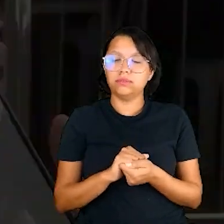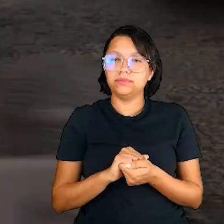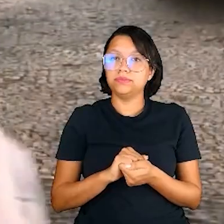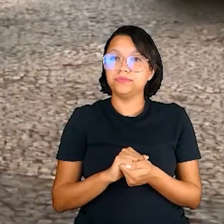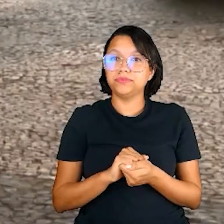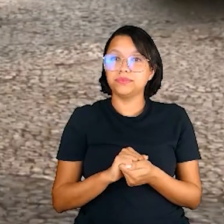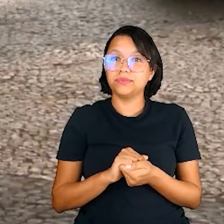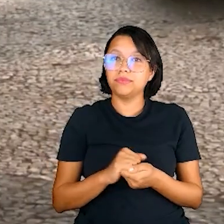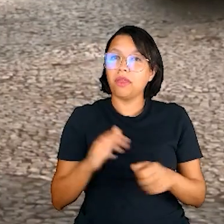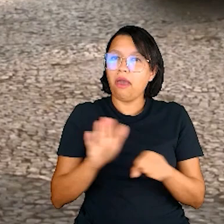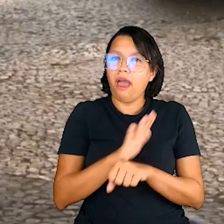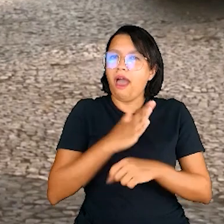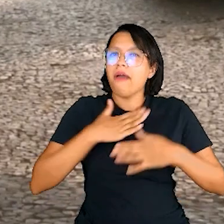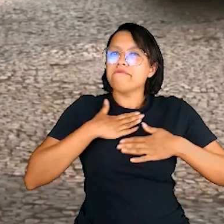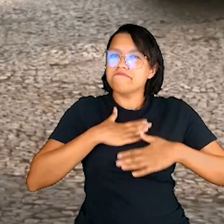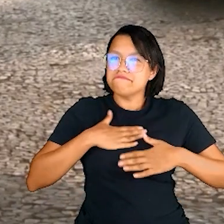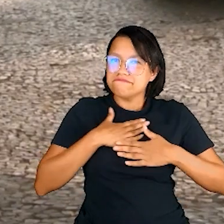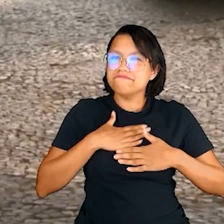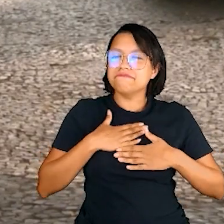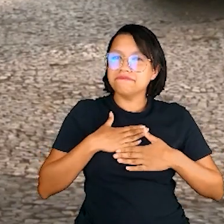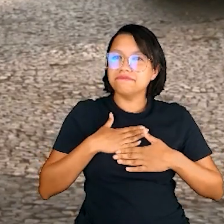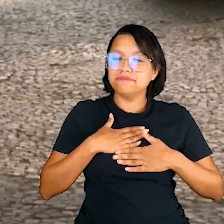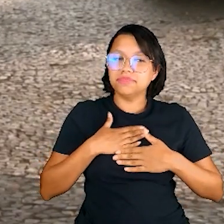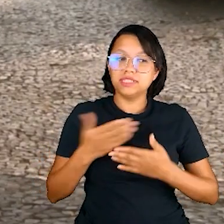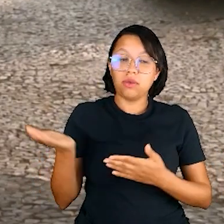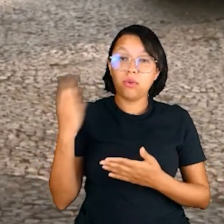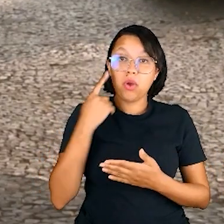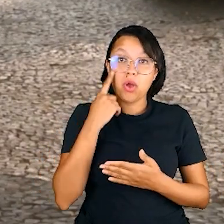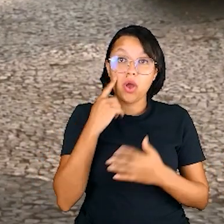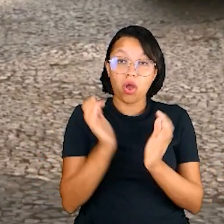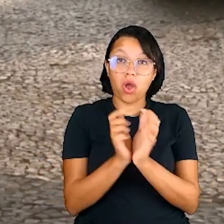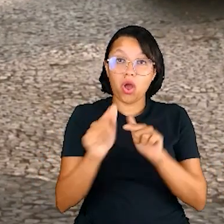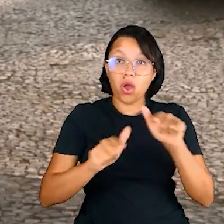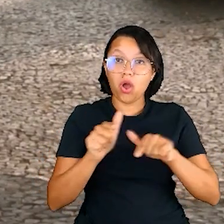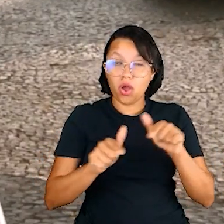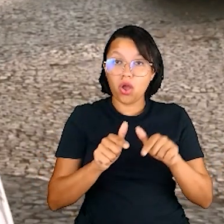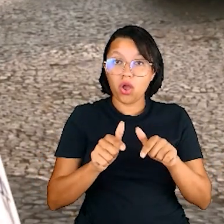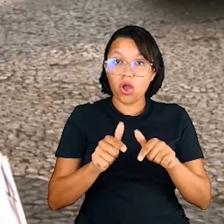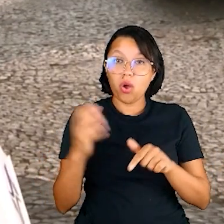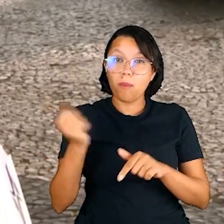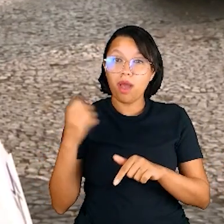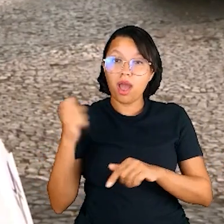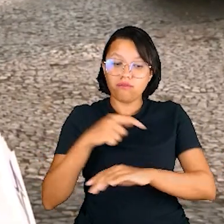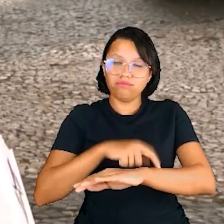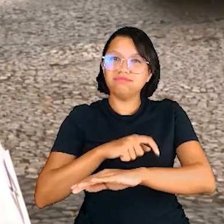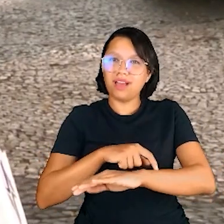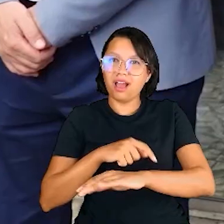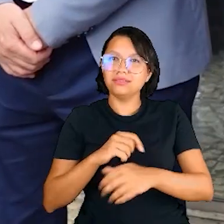precisava. Eu estou satisfeito, eu vim fazer aqui no mutirão, ver um benefício aí do braço aqui.